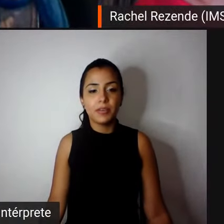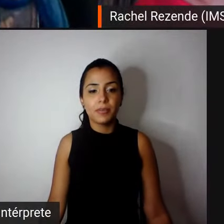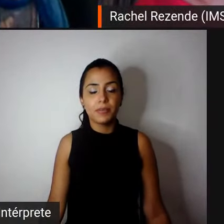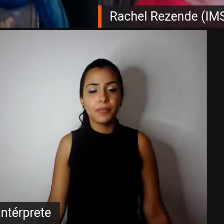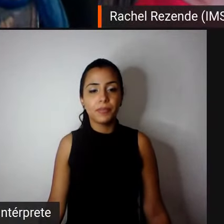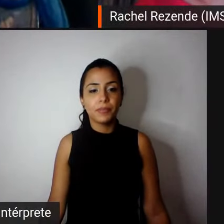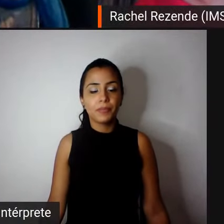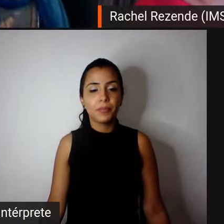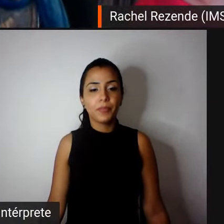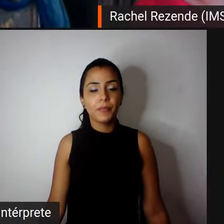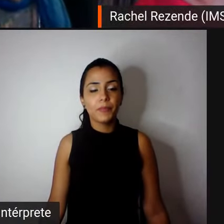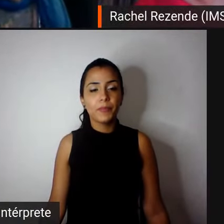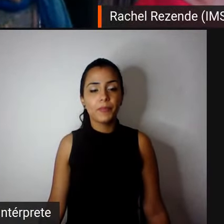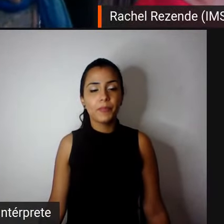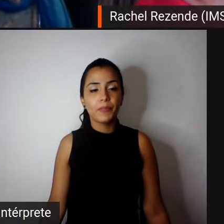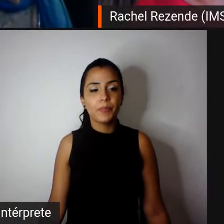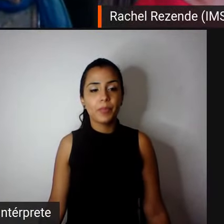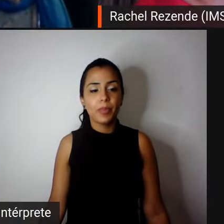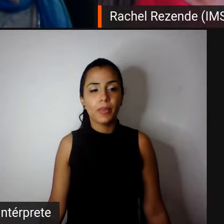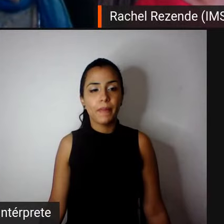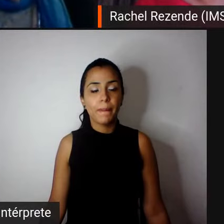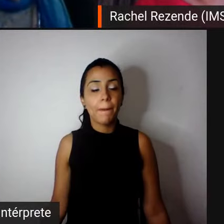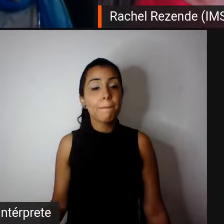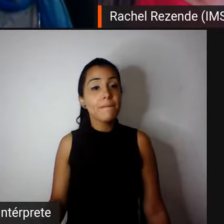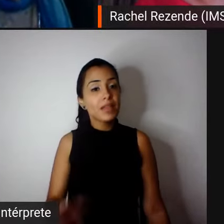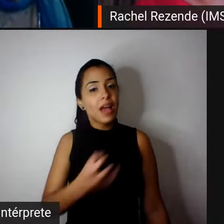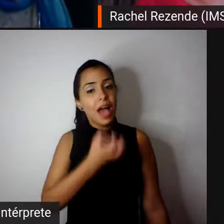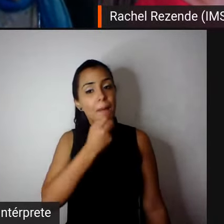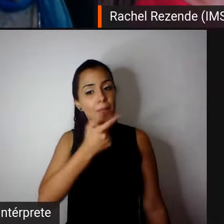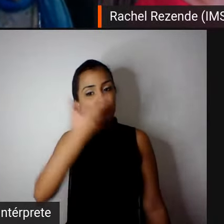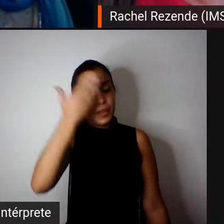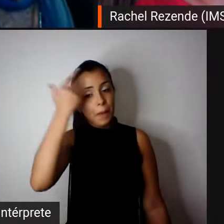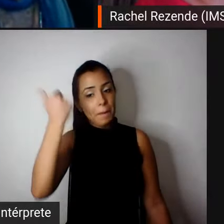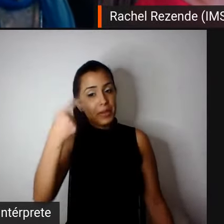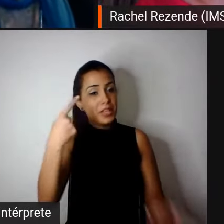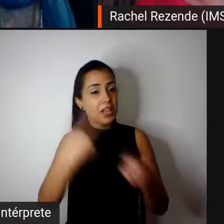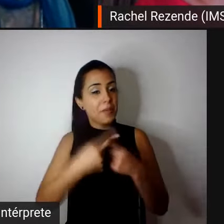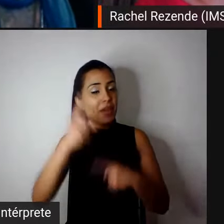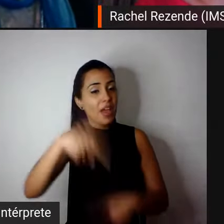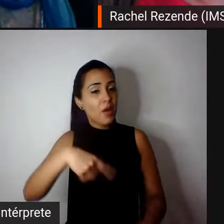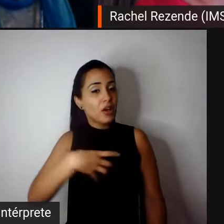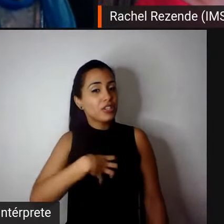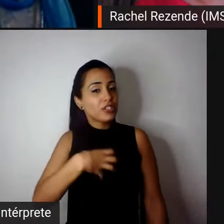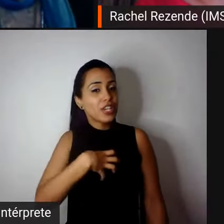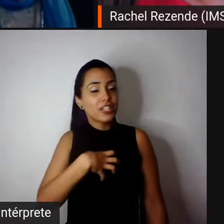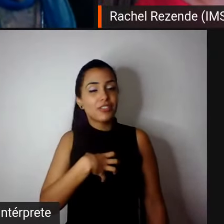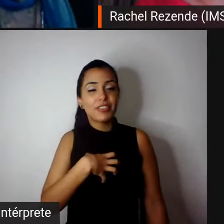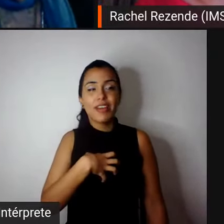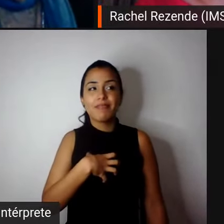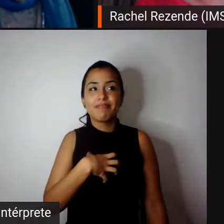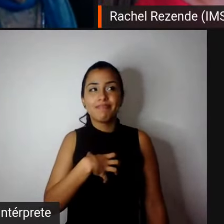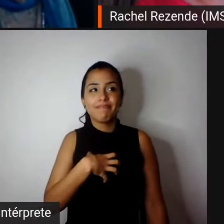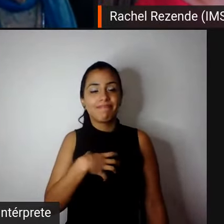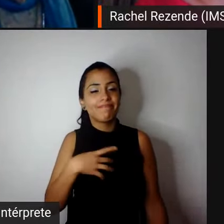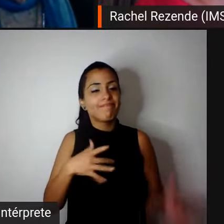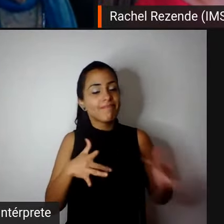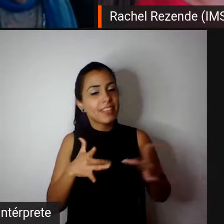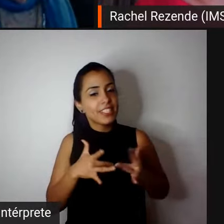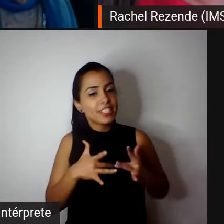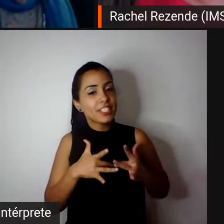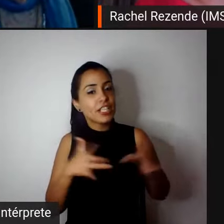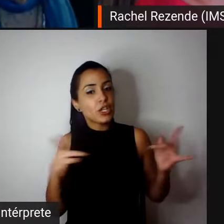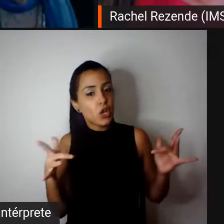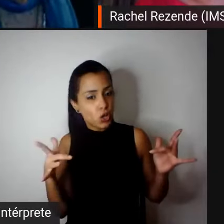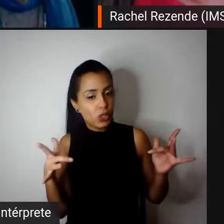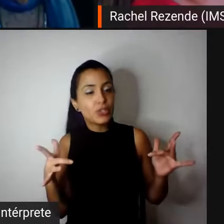pelo fato de que é muito generoso a gente poder ter essa hora e